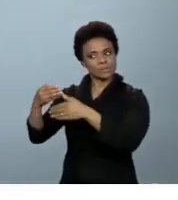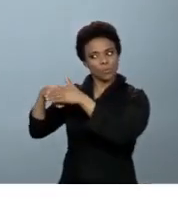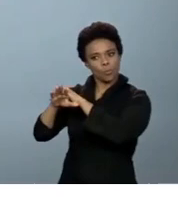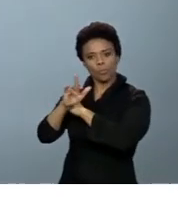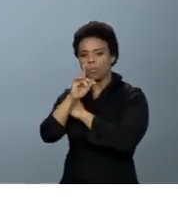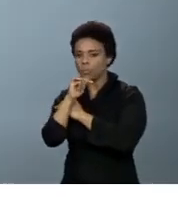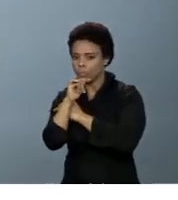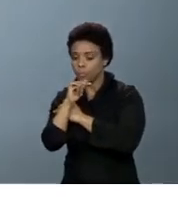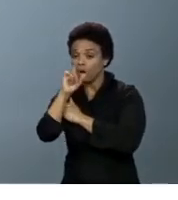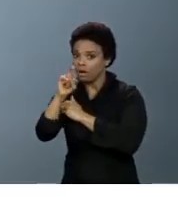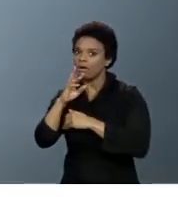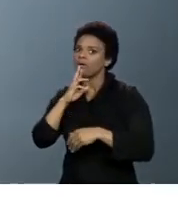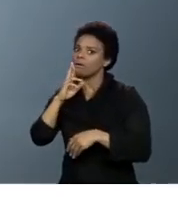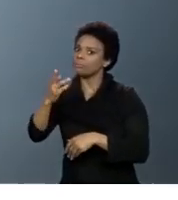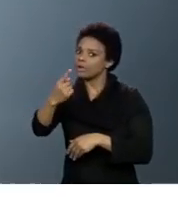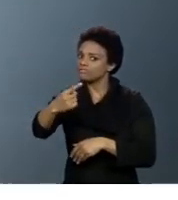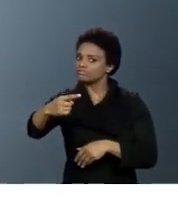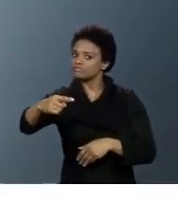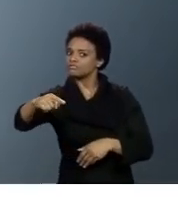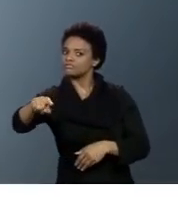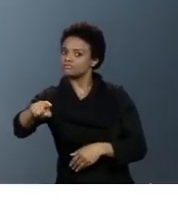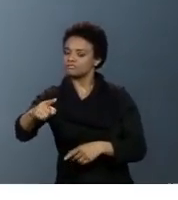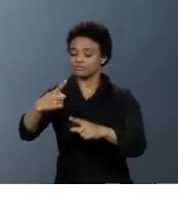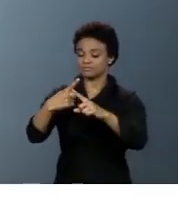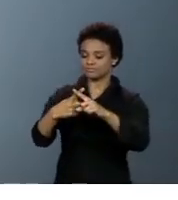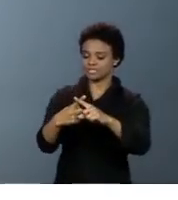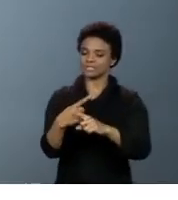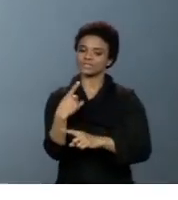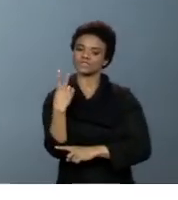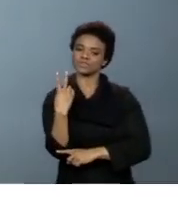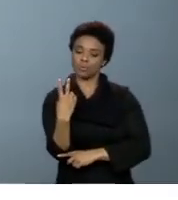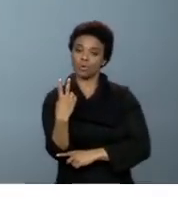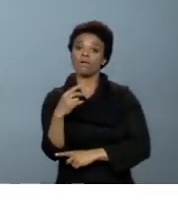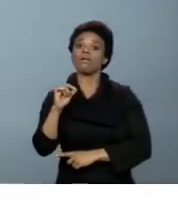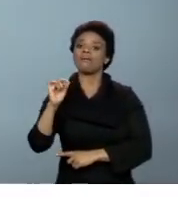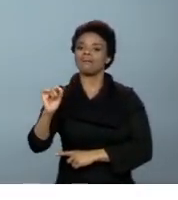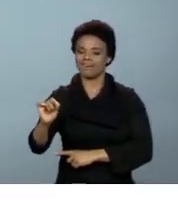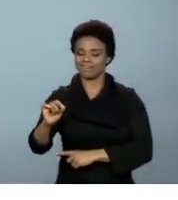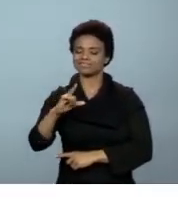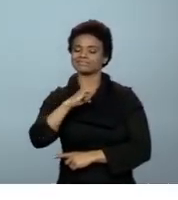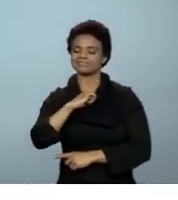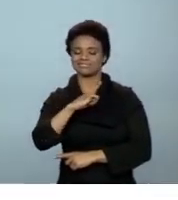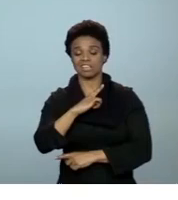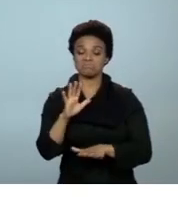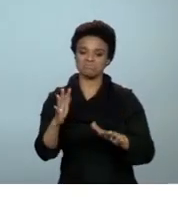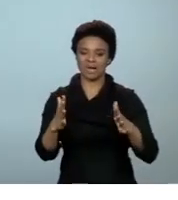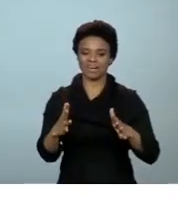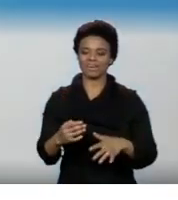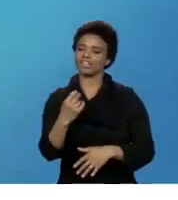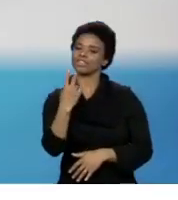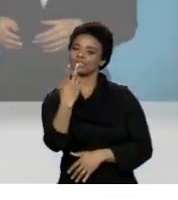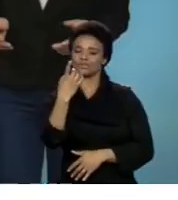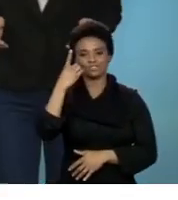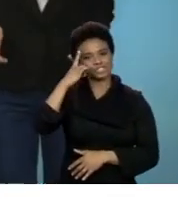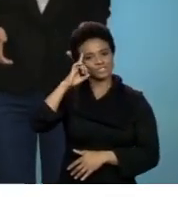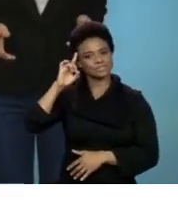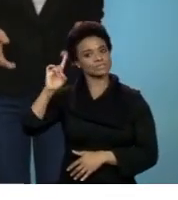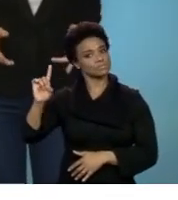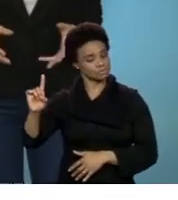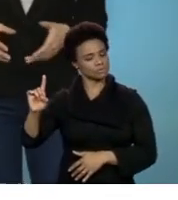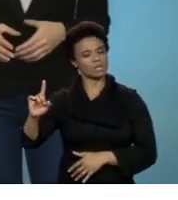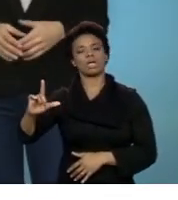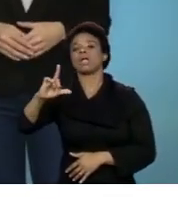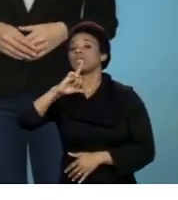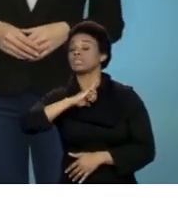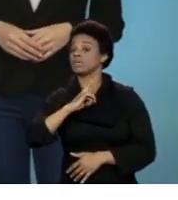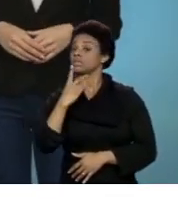o resultado do consumo diário vezes 2, para garantir o abastecimento por pelo menos 2 dias. Existem